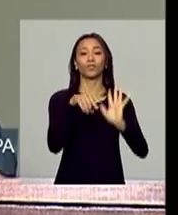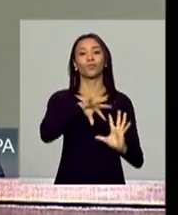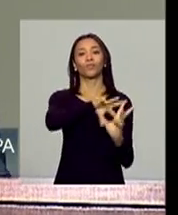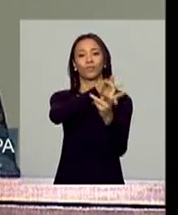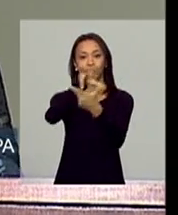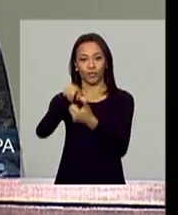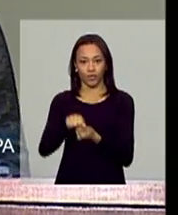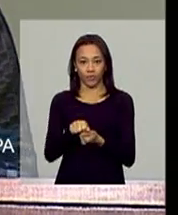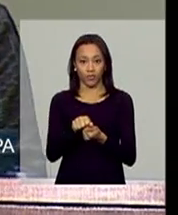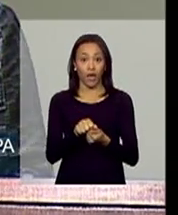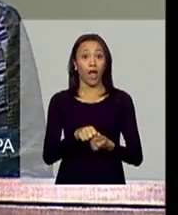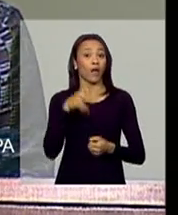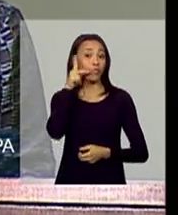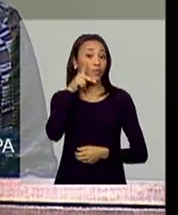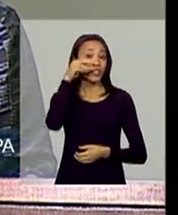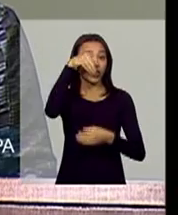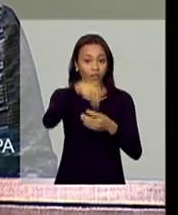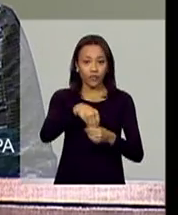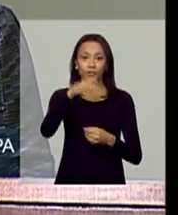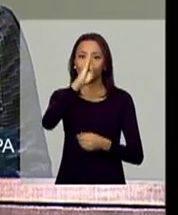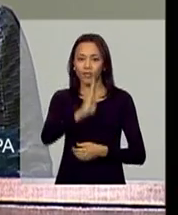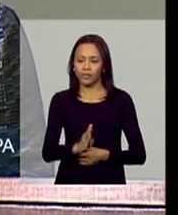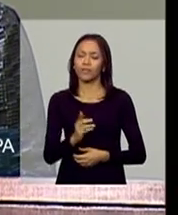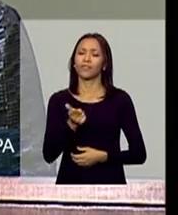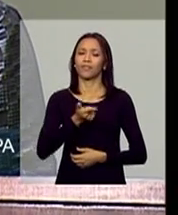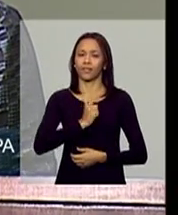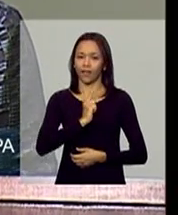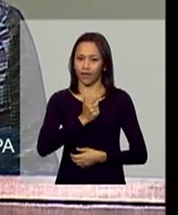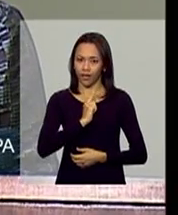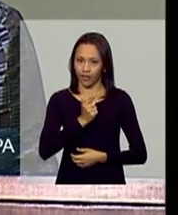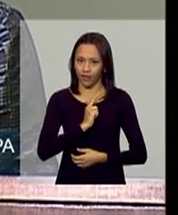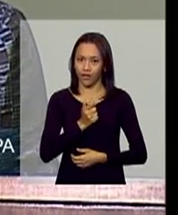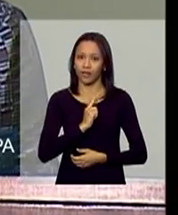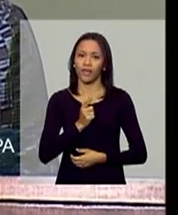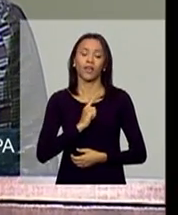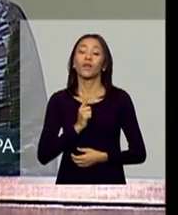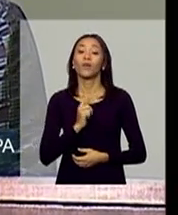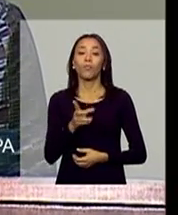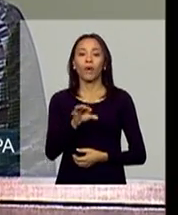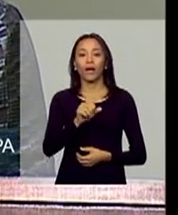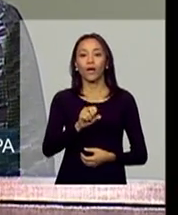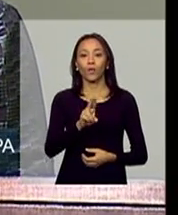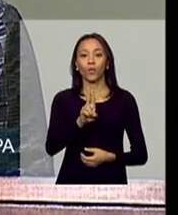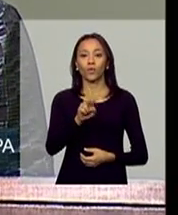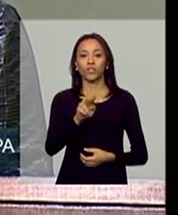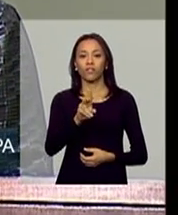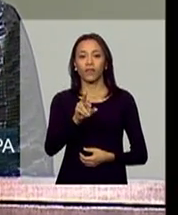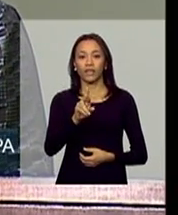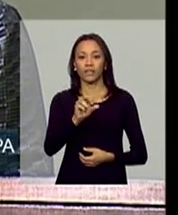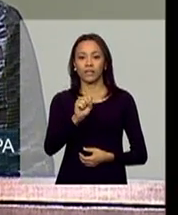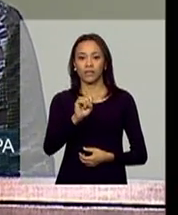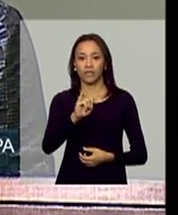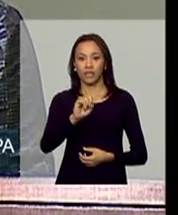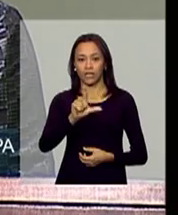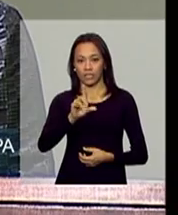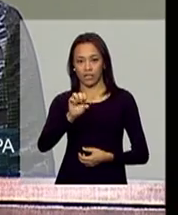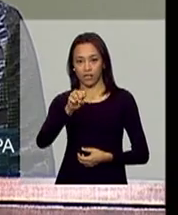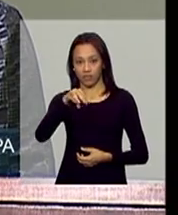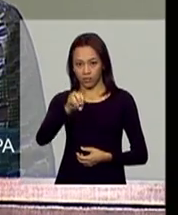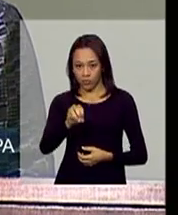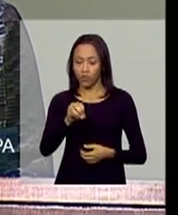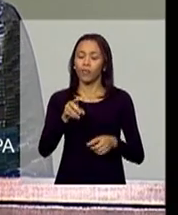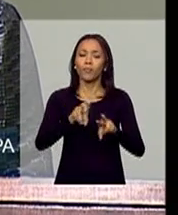política externa brasileira, ela tem vocação universalista. Por isso, temos uma